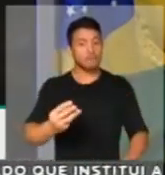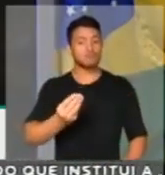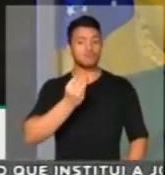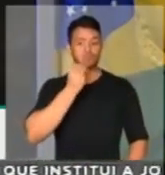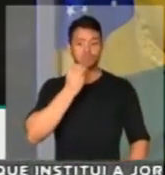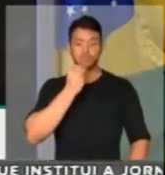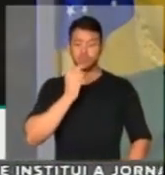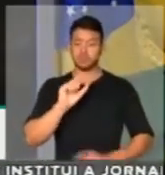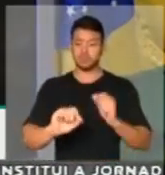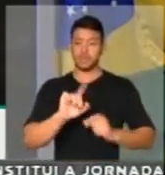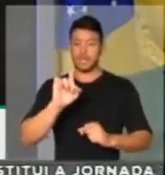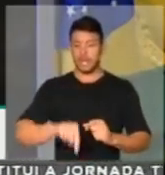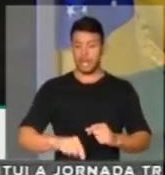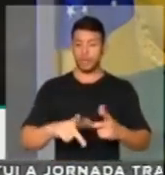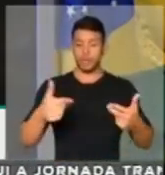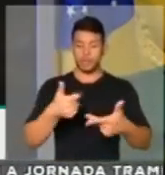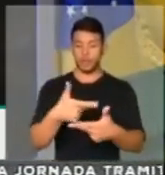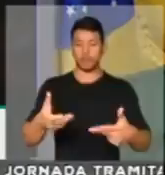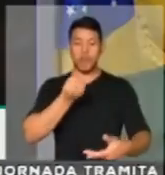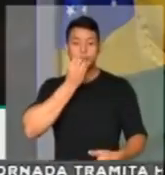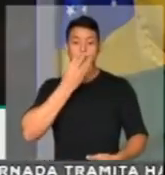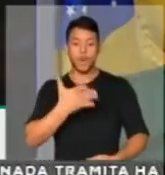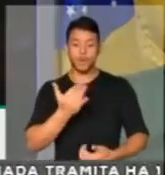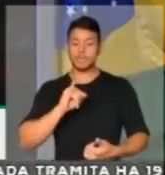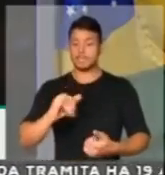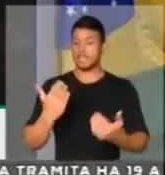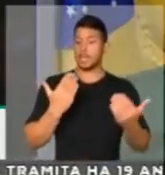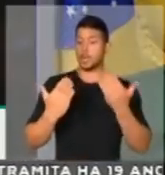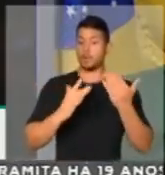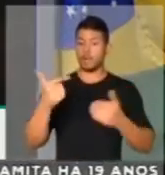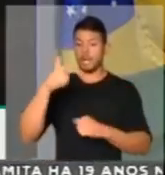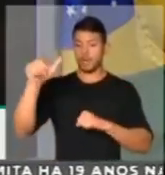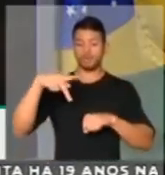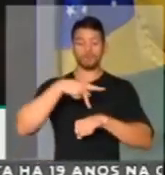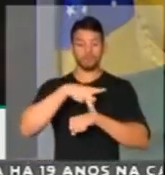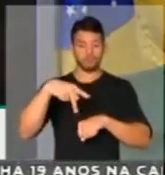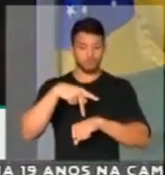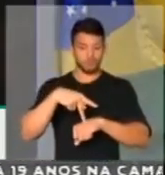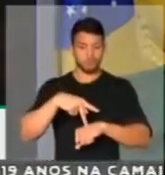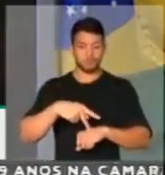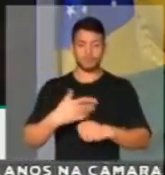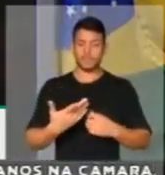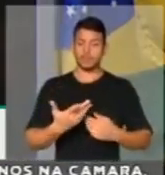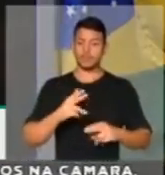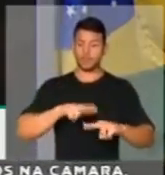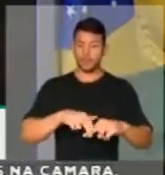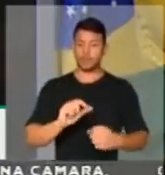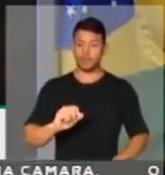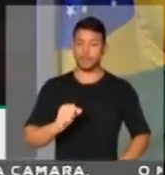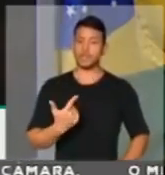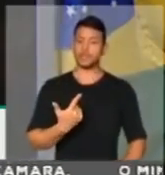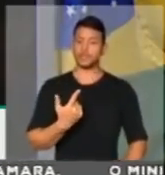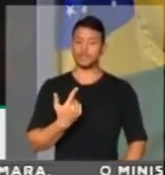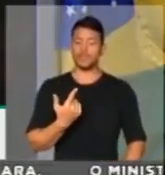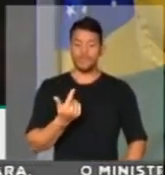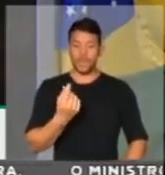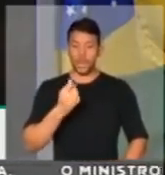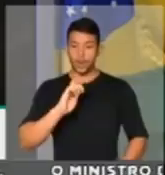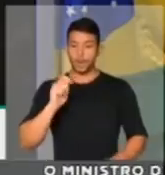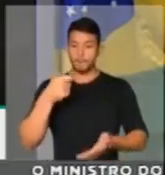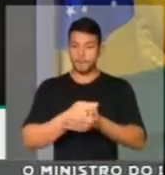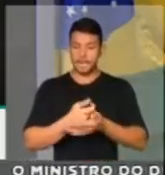grandes vantagens comparativas que o Brasil poderia ter em relação aos outros países. O custo da energia poderia ser uma grande vantagem que